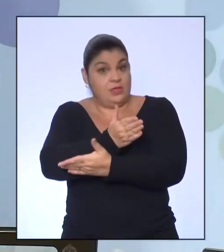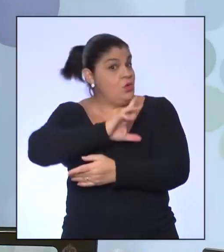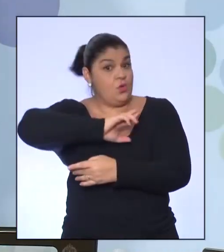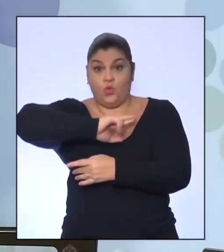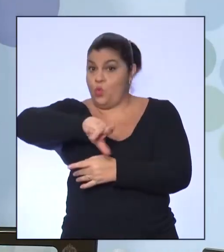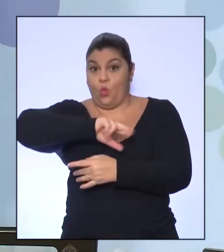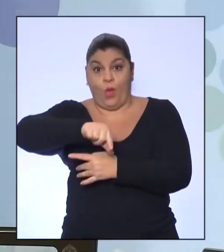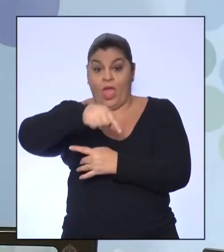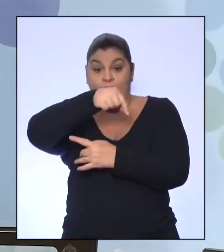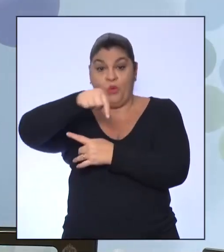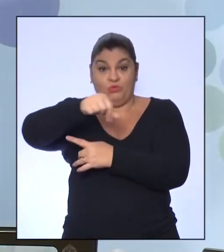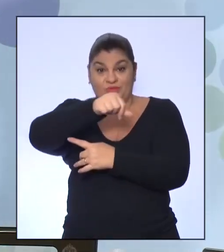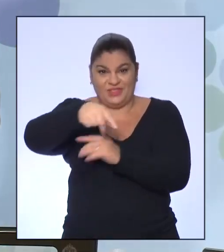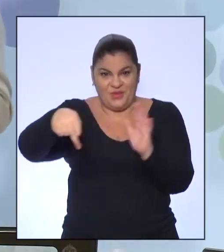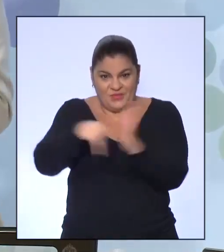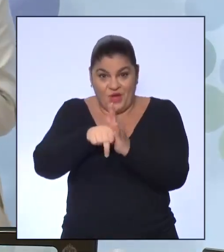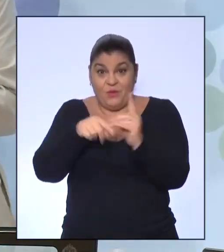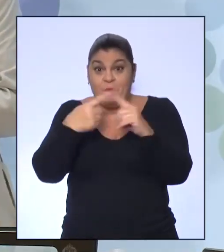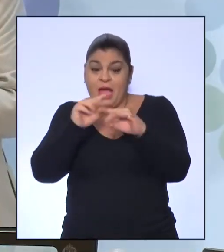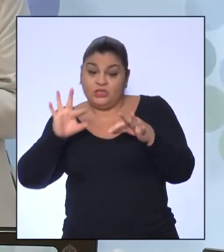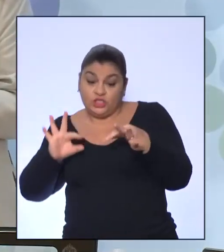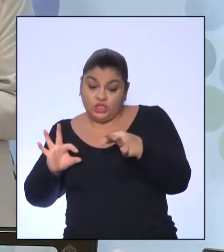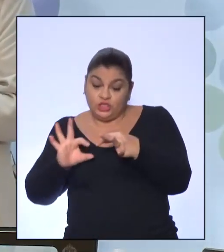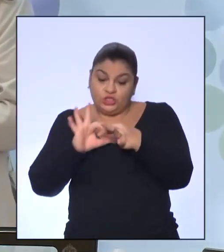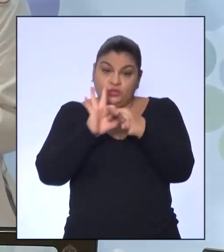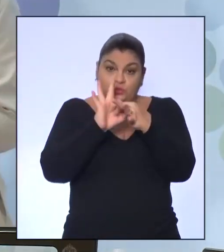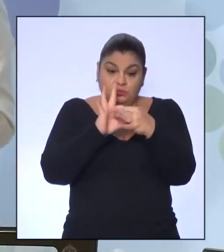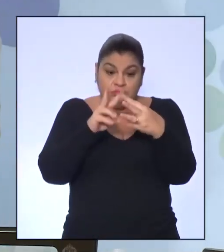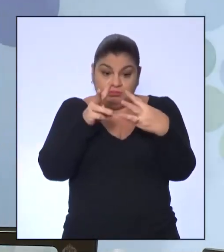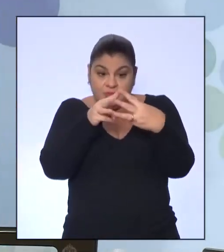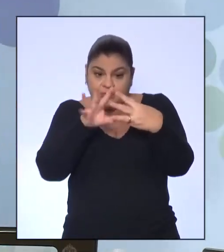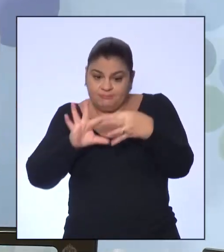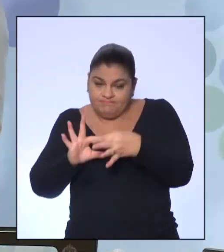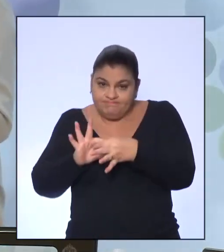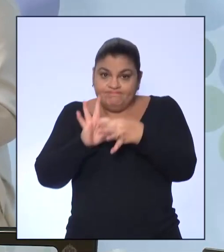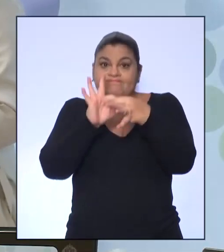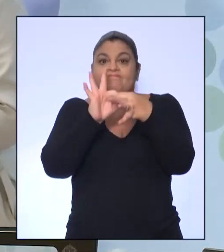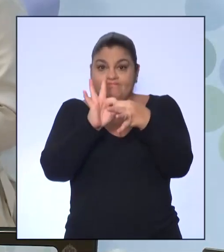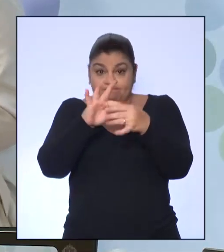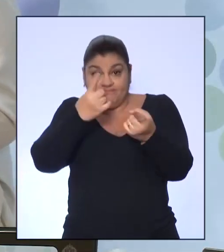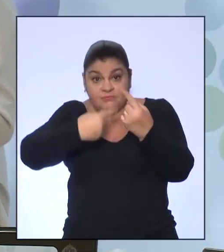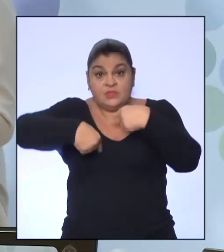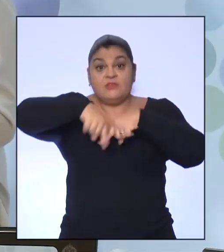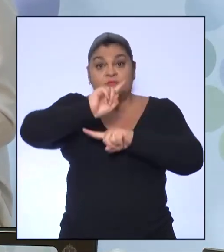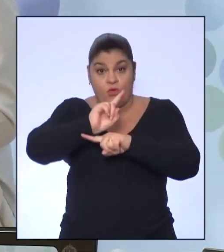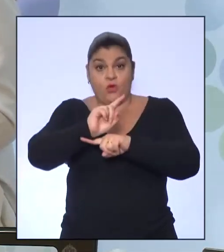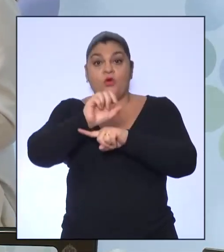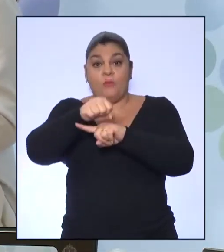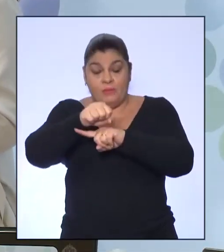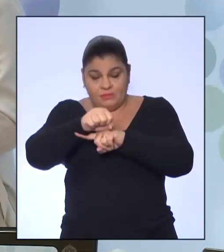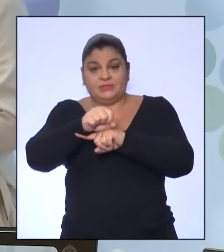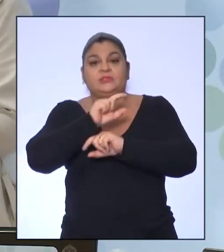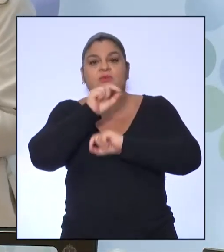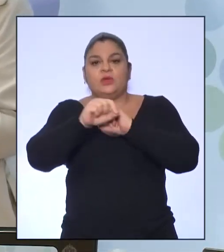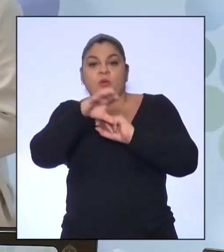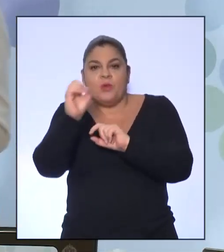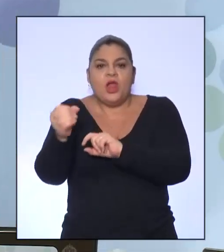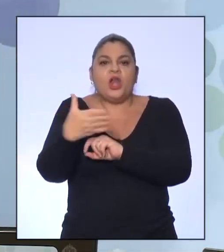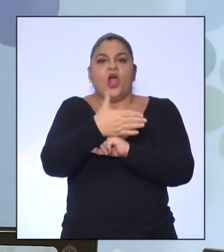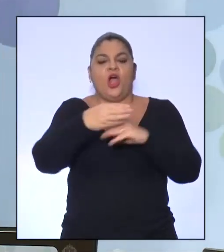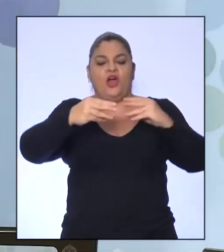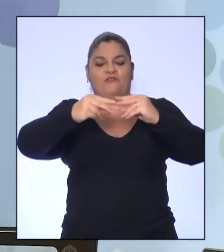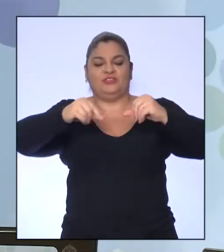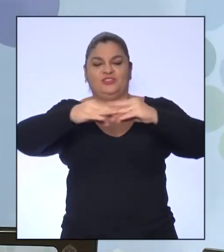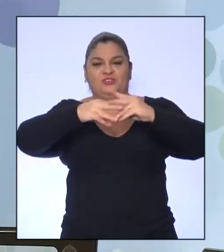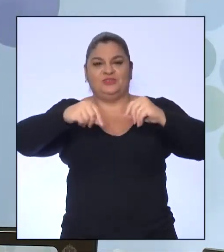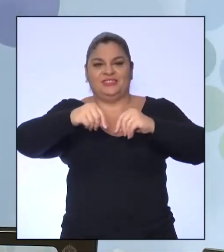sal. Quando elas se juntam por algum tipo de ligação, elas se transformam e formam uma nova substância. Aí